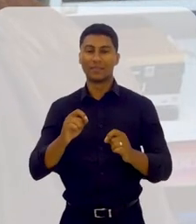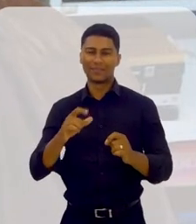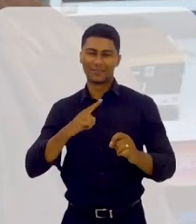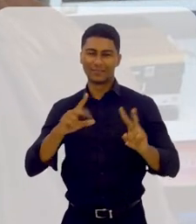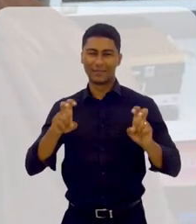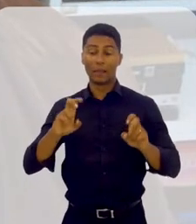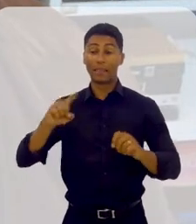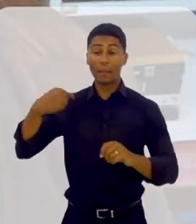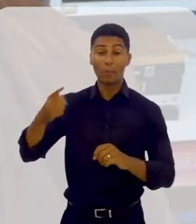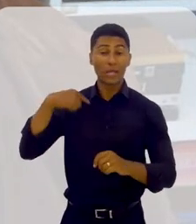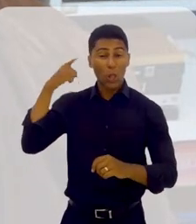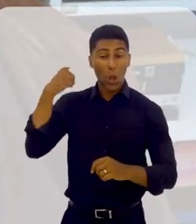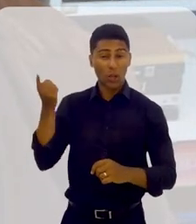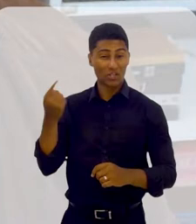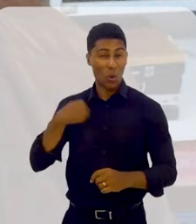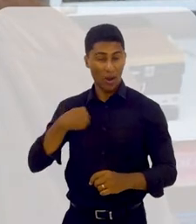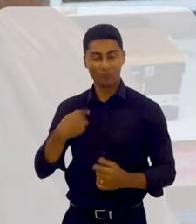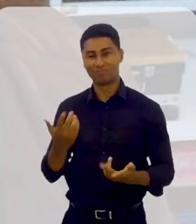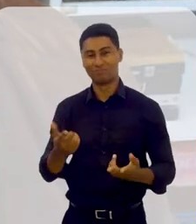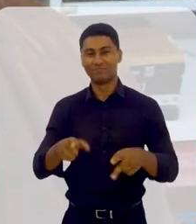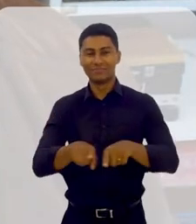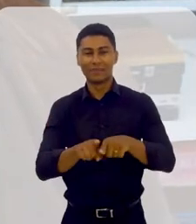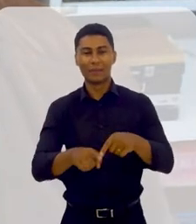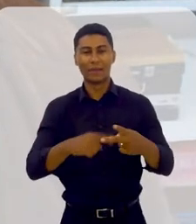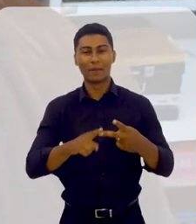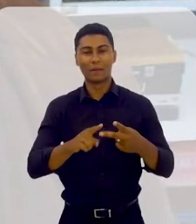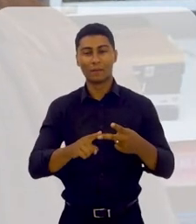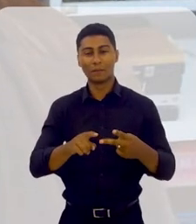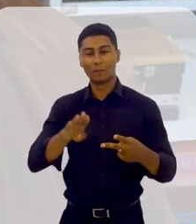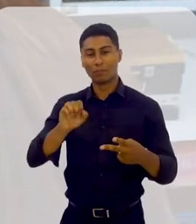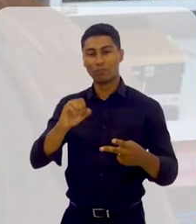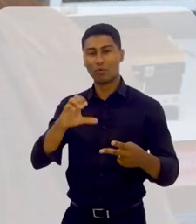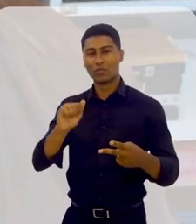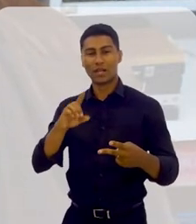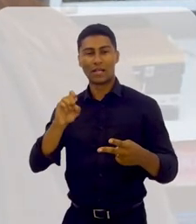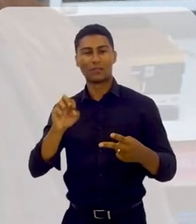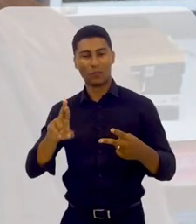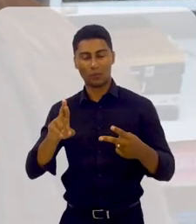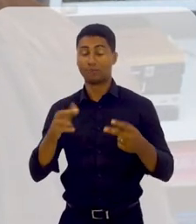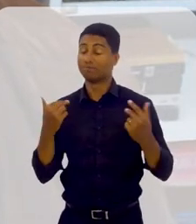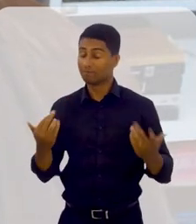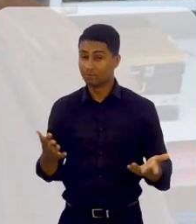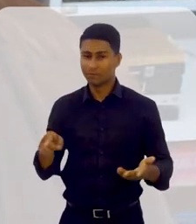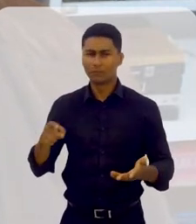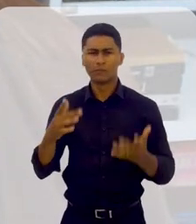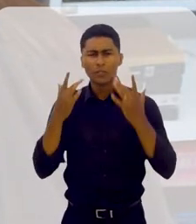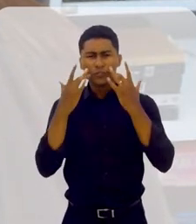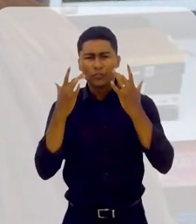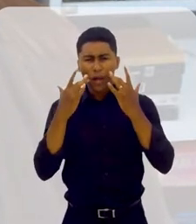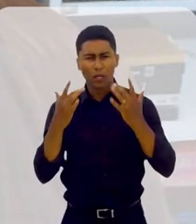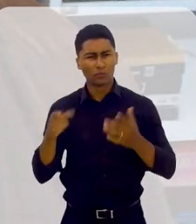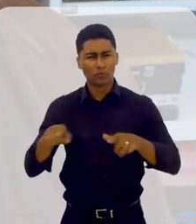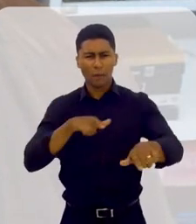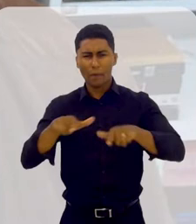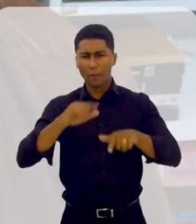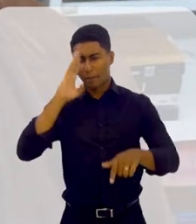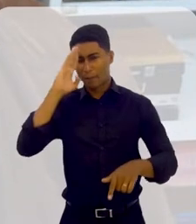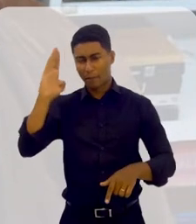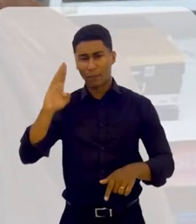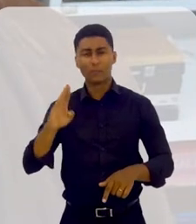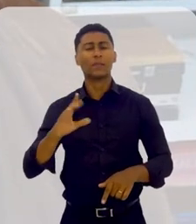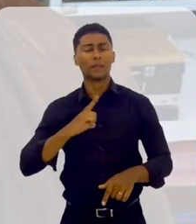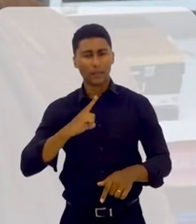Louca Sou Eu, de Júlia Rezende, e O Buscador, de Bernardo Barreto. Seus principais trabalhos no teatro incluem espetáculos de sucesso